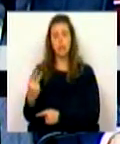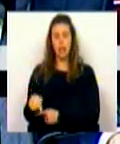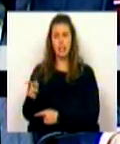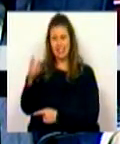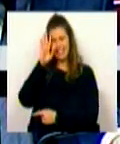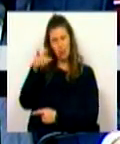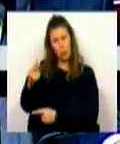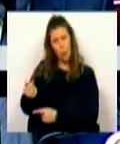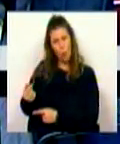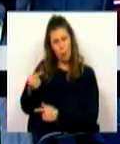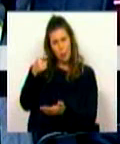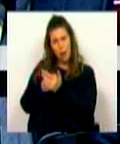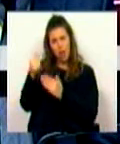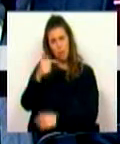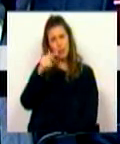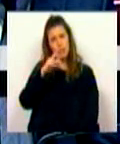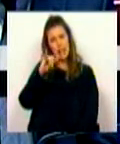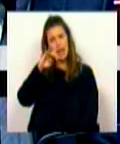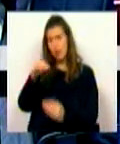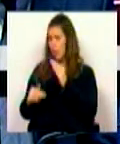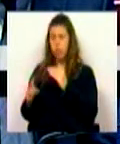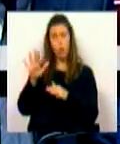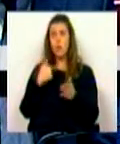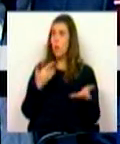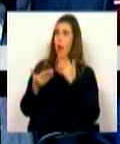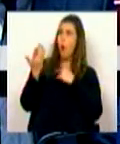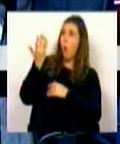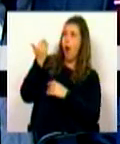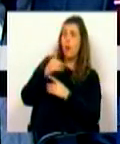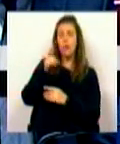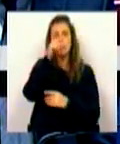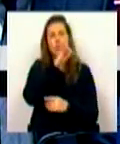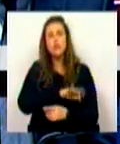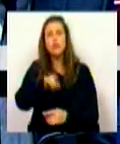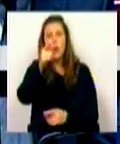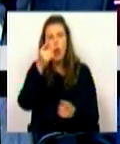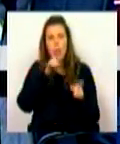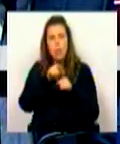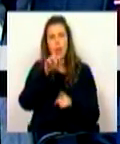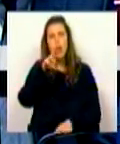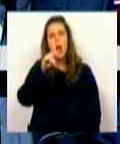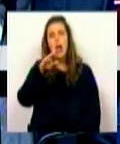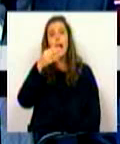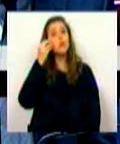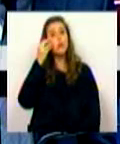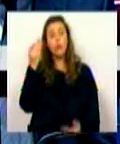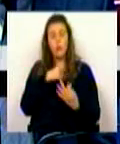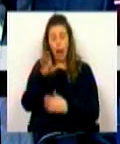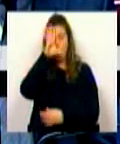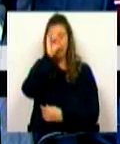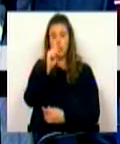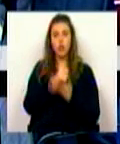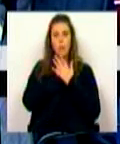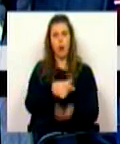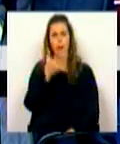quanto é que este ano vai pagar a menos de IRS relativamente ao que pagava quando a senhora deputada Assunção Crista era ministra e